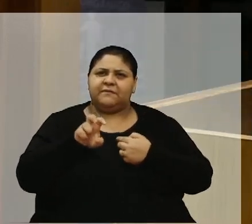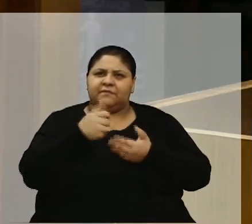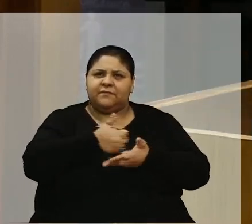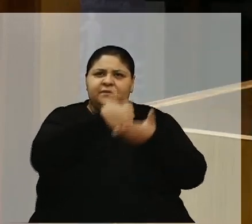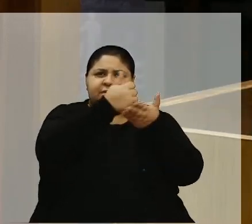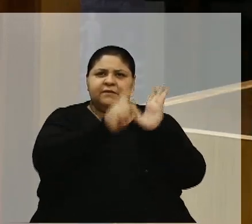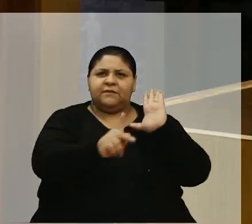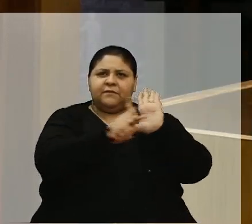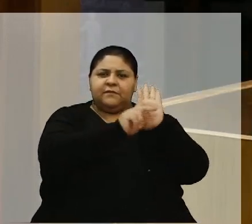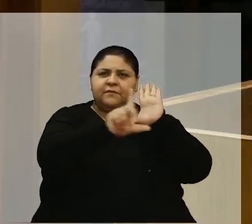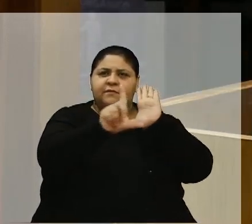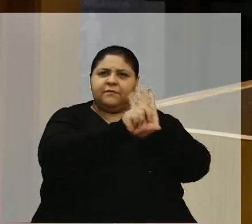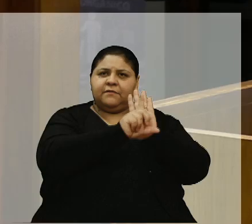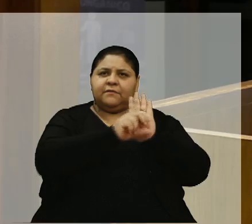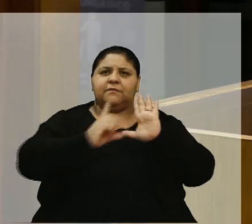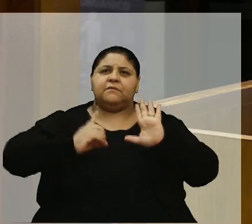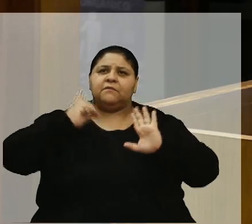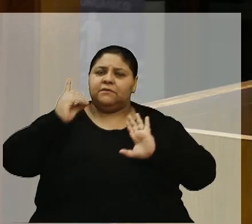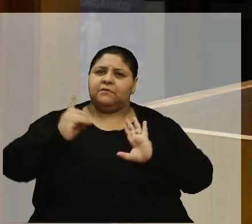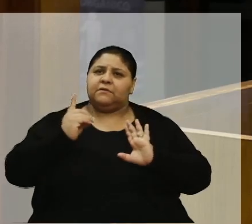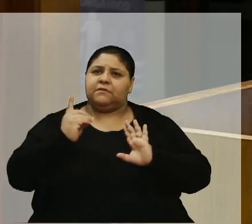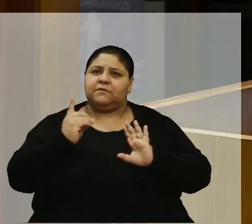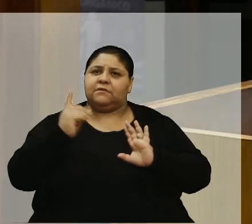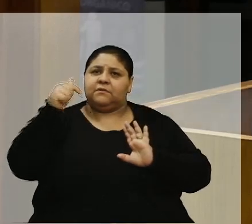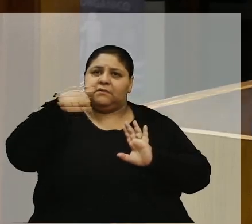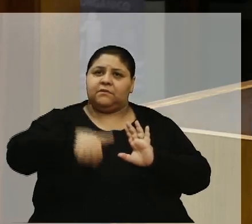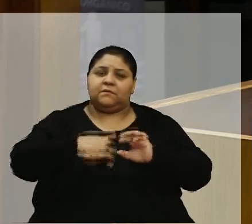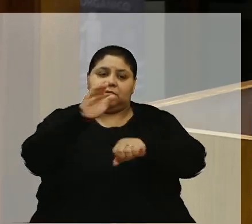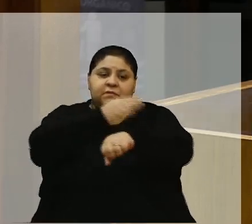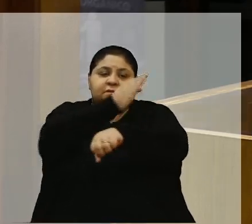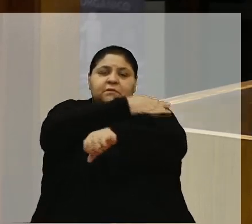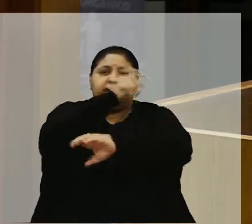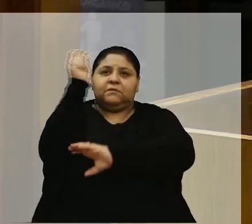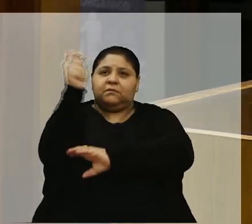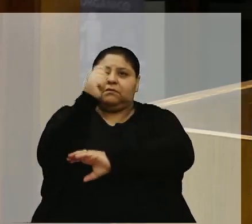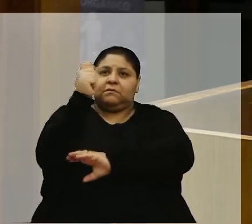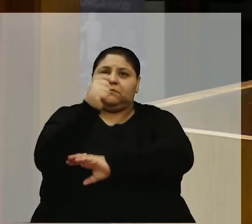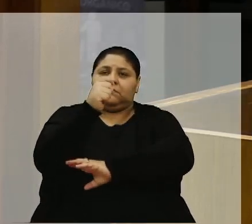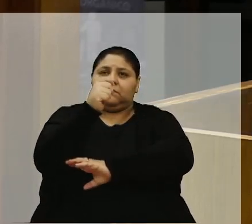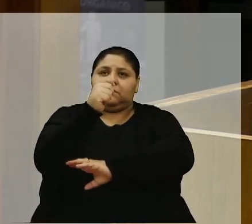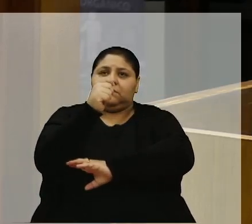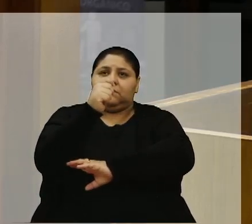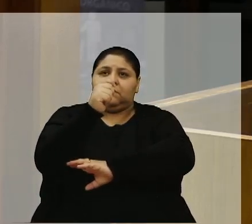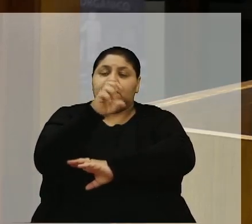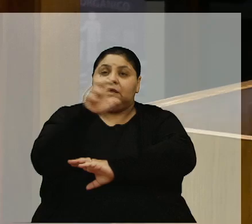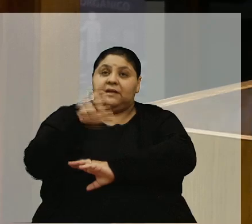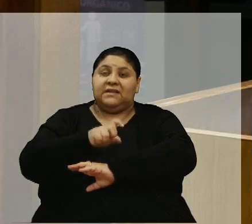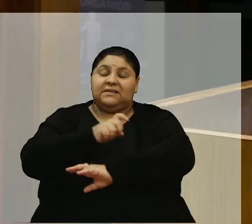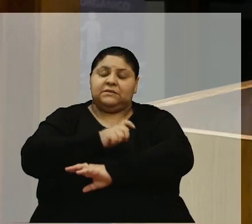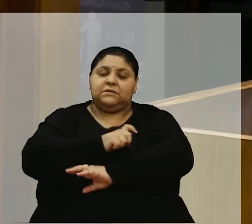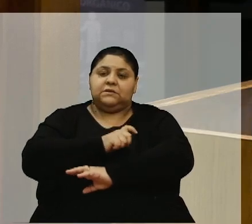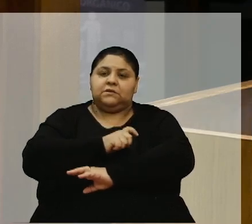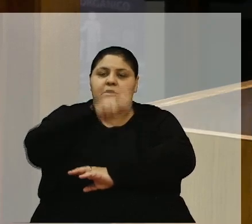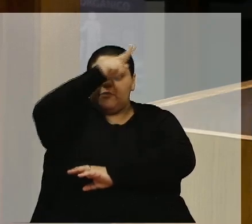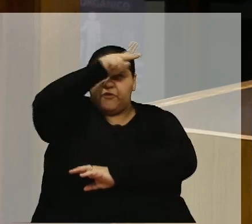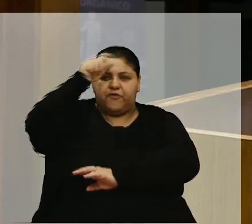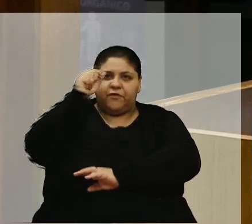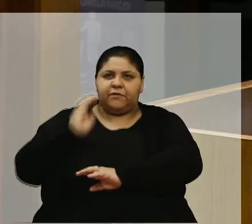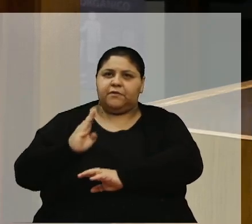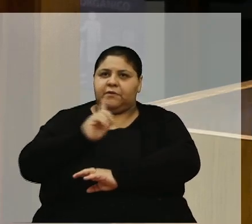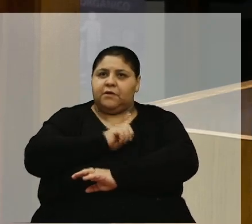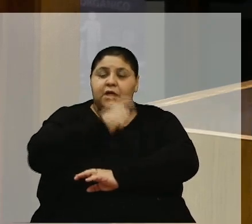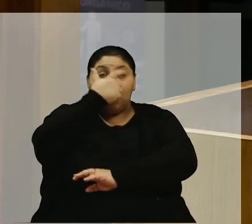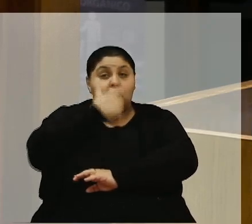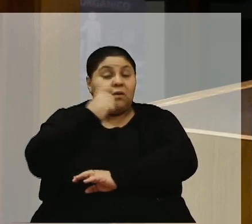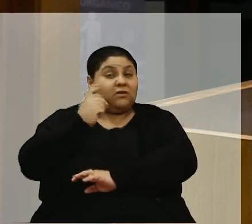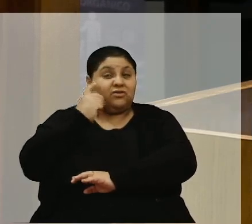um projeto de lei de um deputado aqui da Serra Gaúcha, ex-prefeito de Bento Gonçalves. Talvez esse deputado não